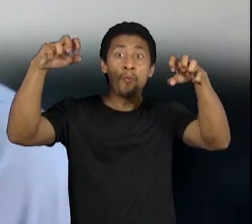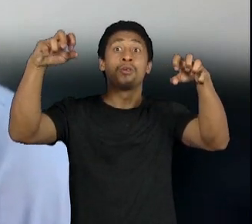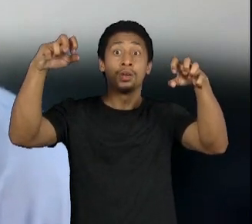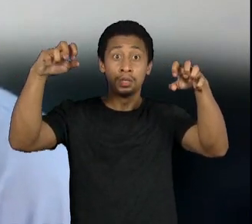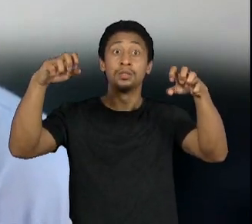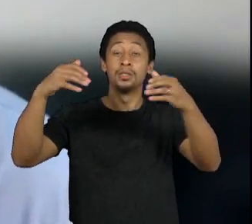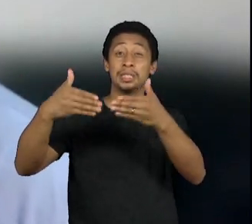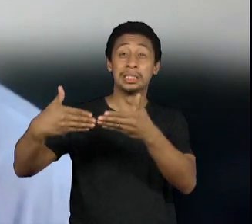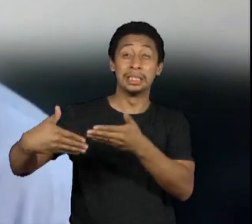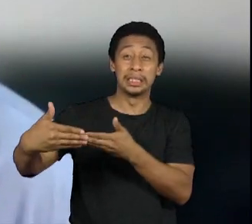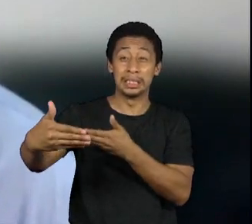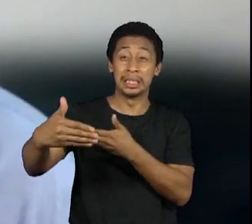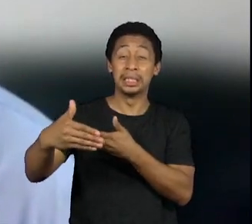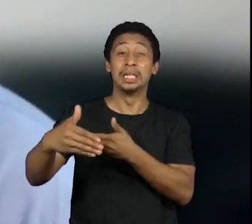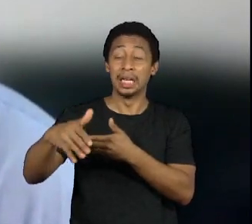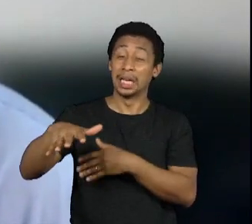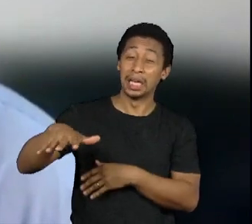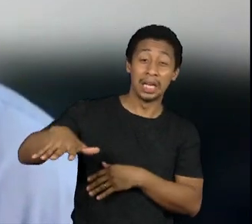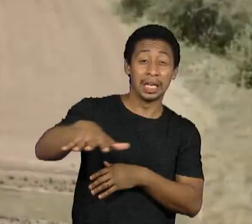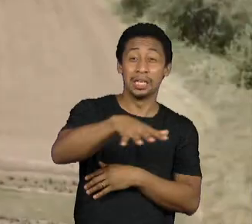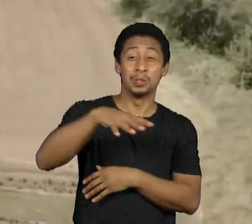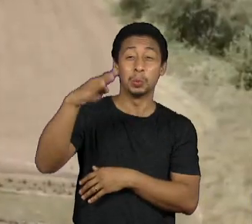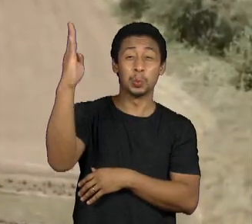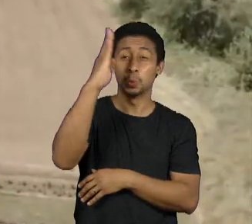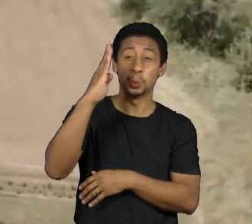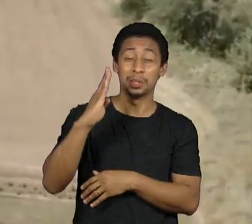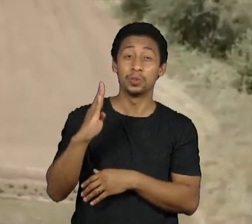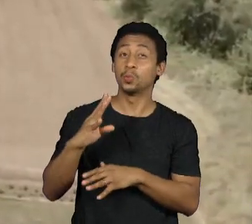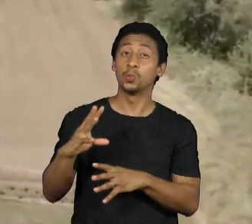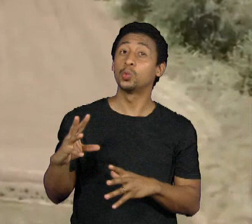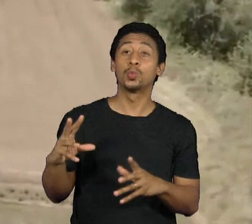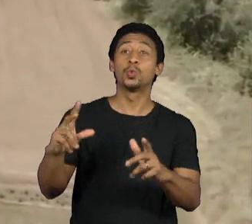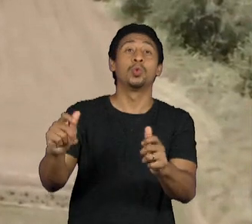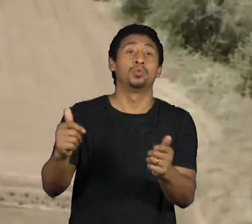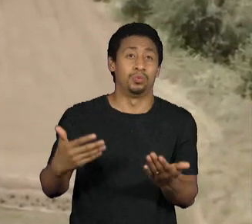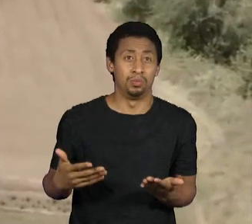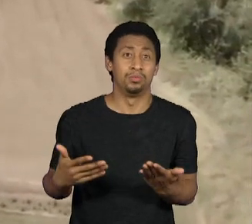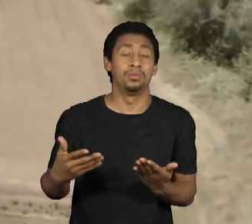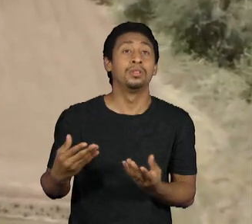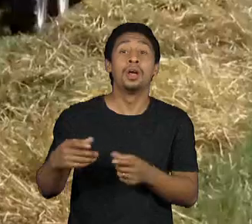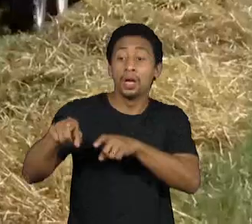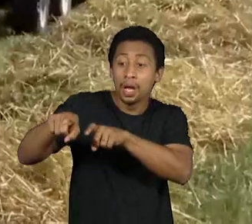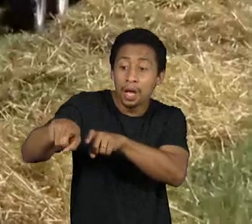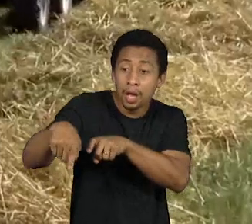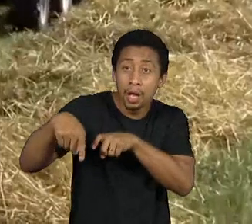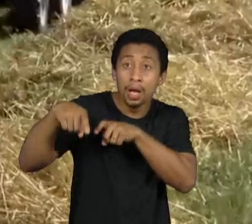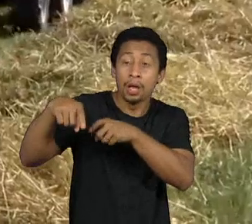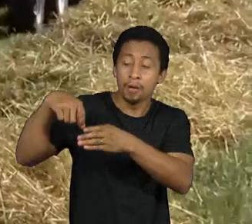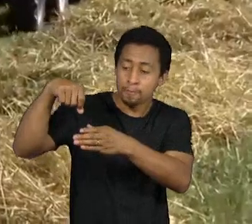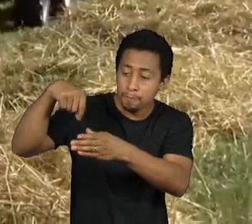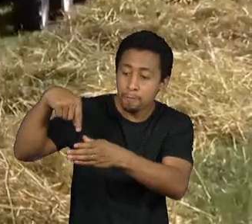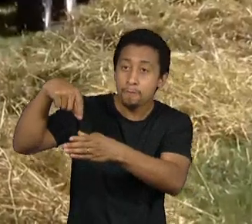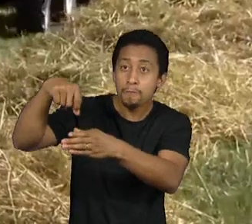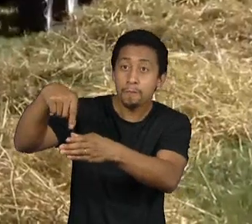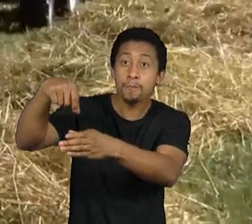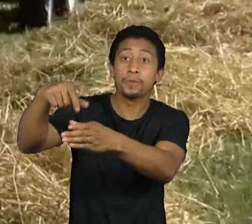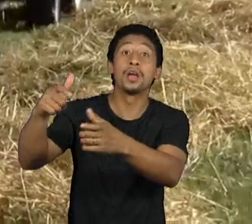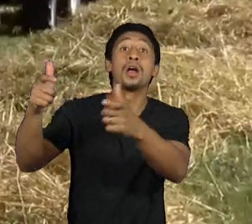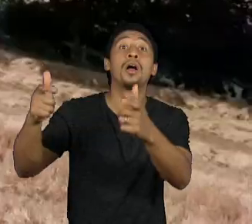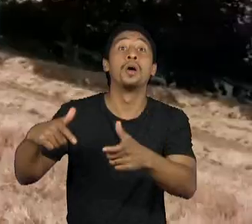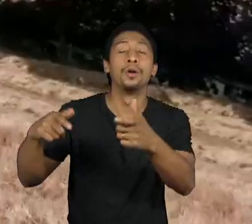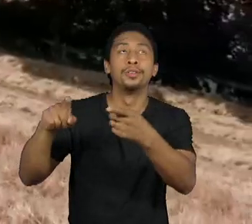de quase todo o território nacional. Então, aonde o agronegócio mais floresce hoje, que é